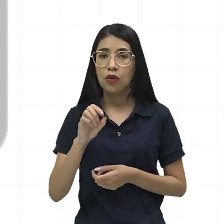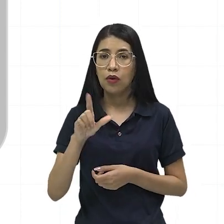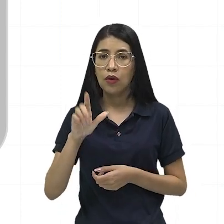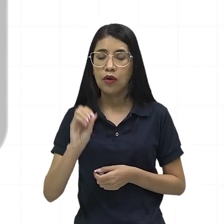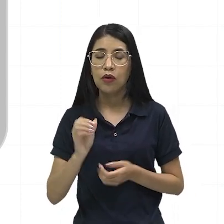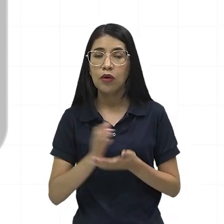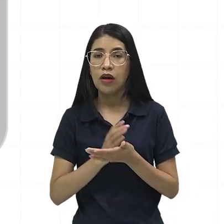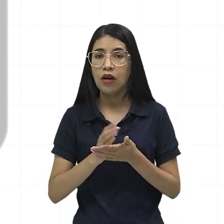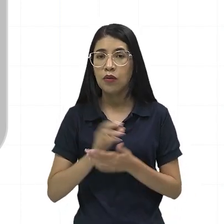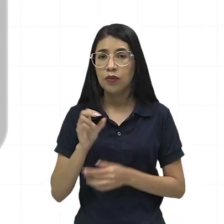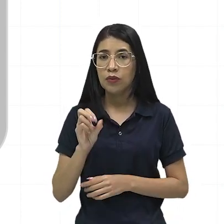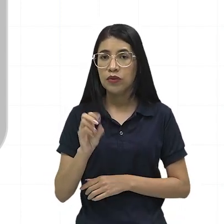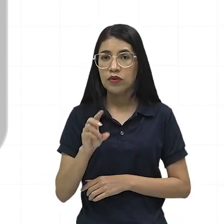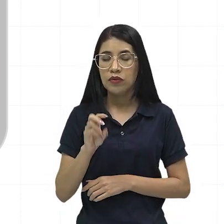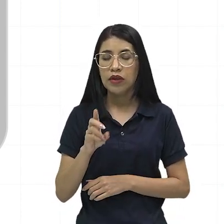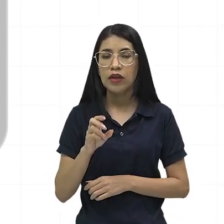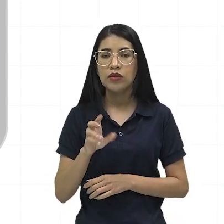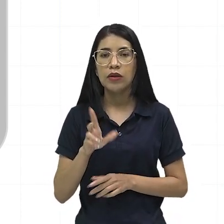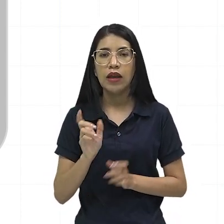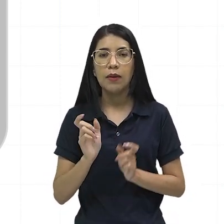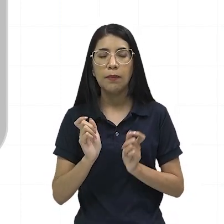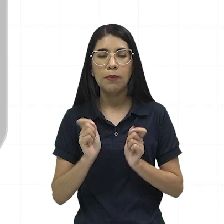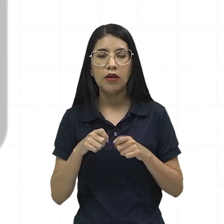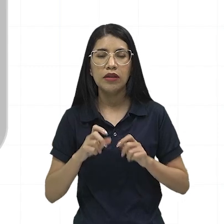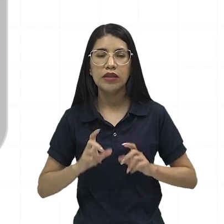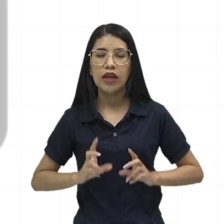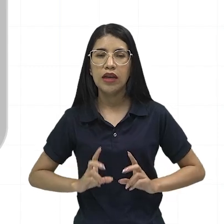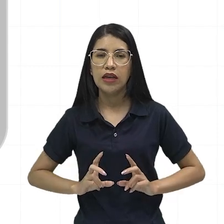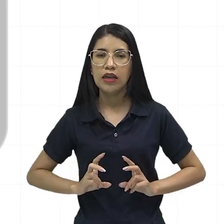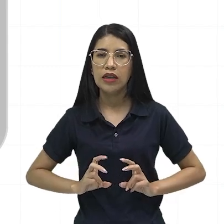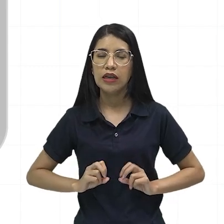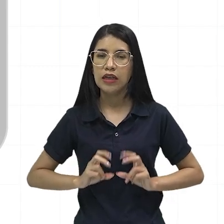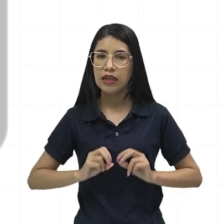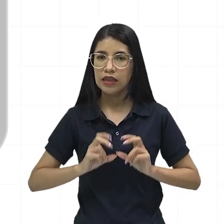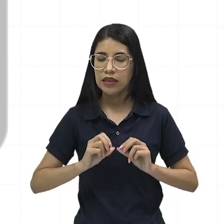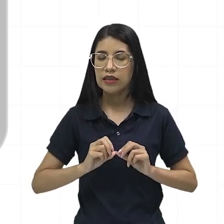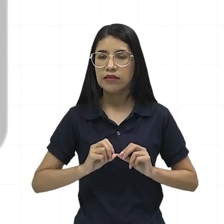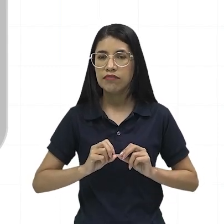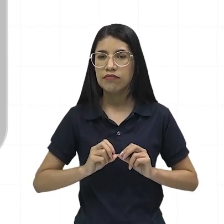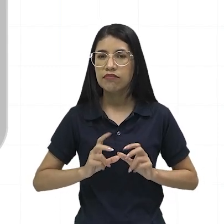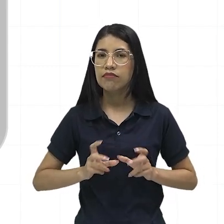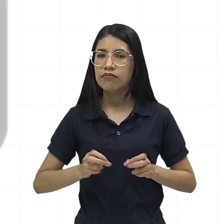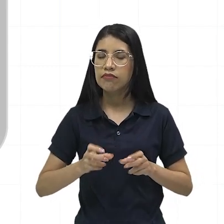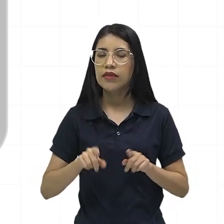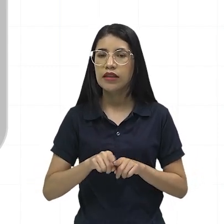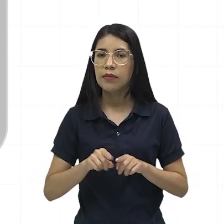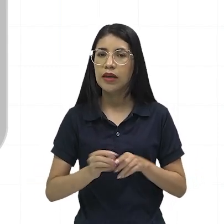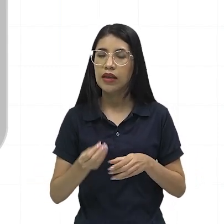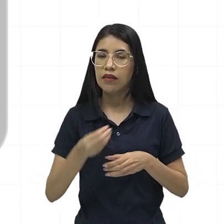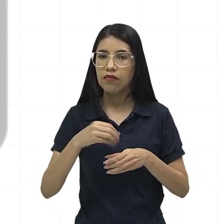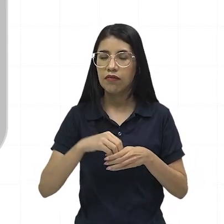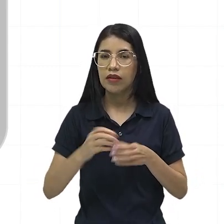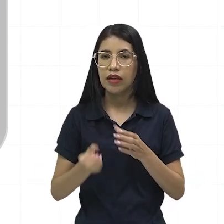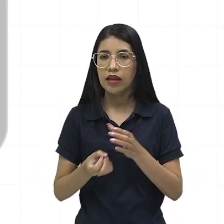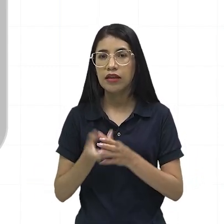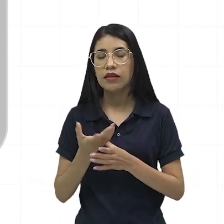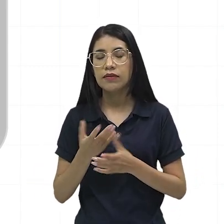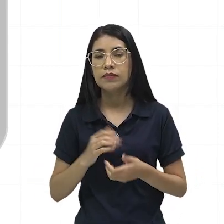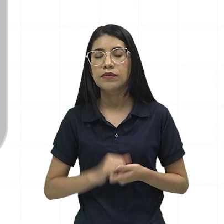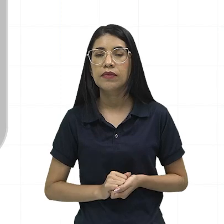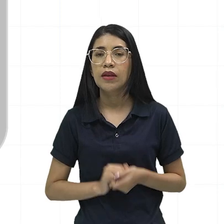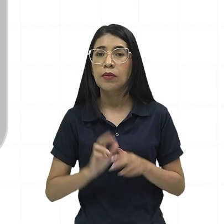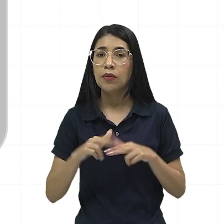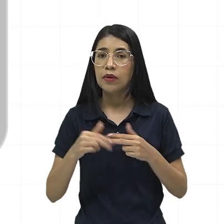alguns vírus causadores de câncer de colo de útero se instalam, certo? Então é importante a gente saber